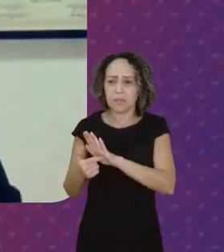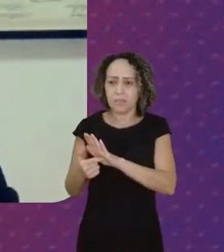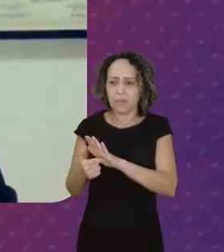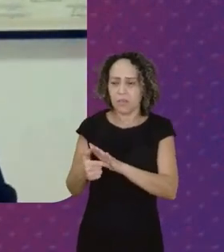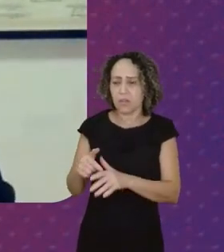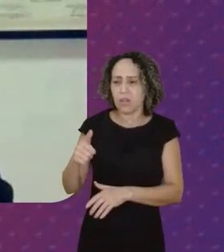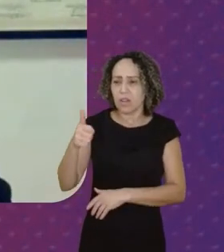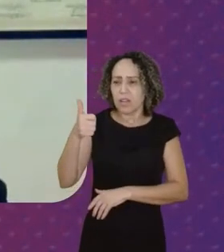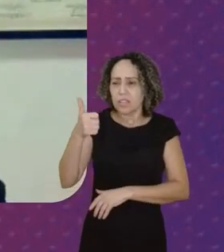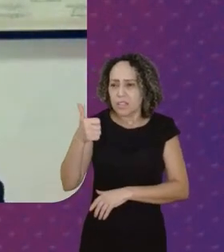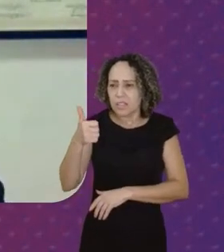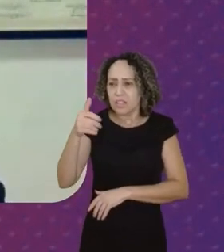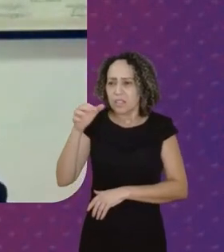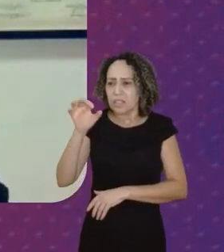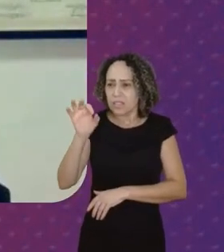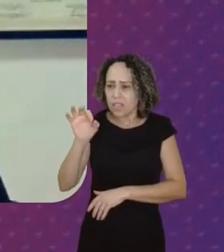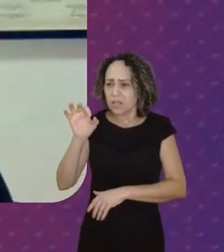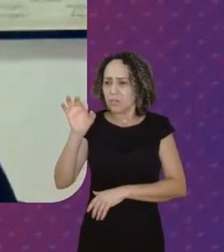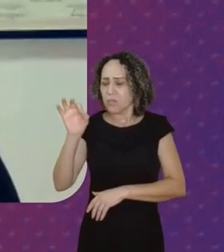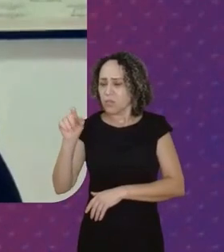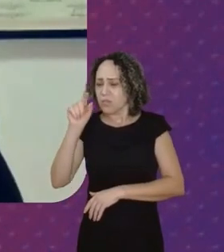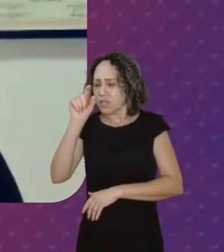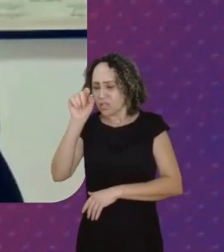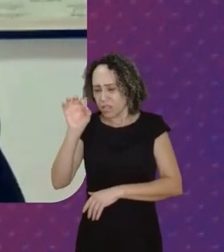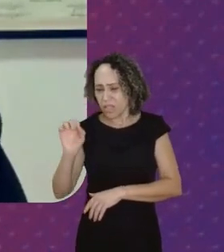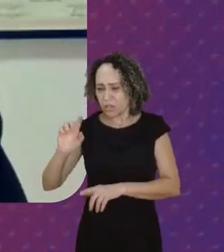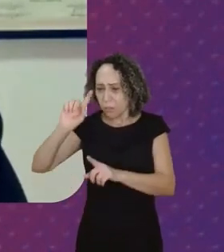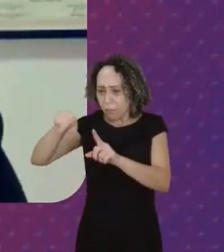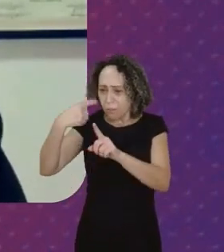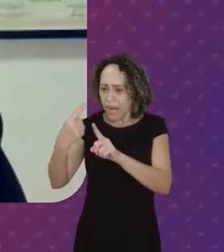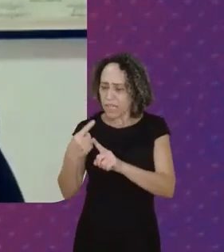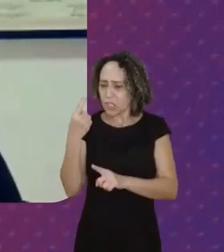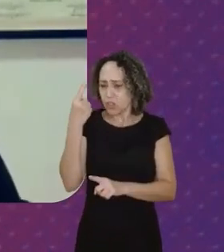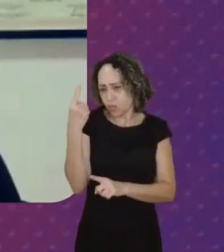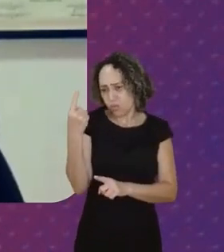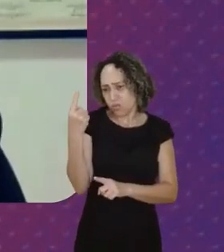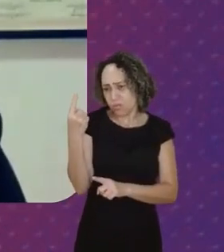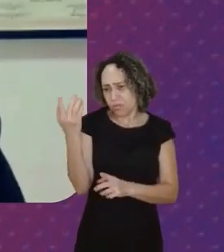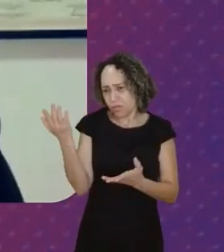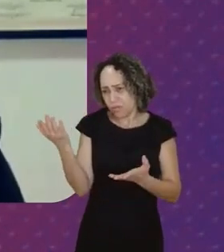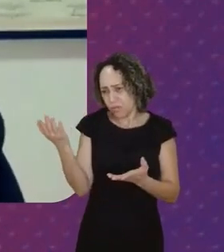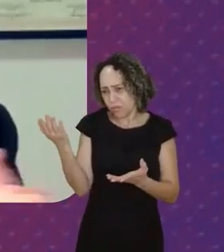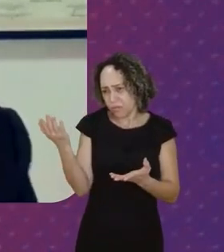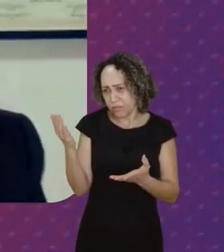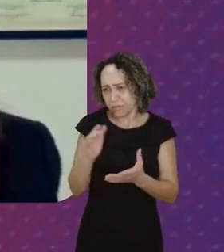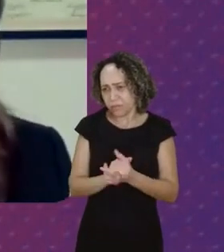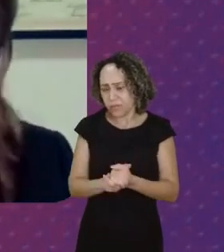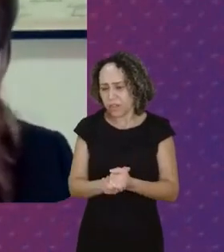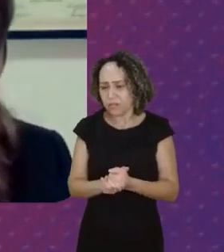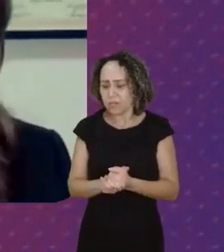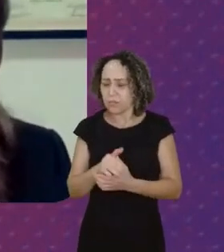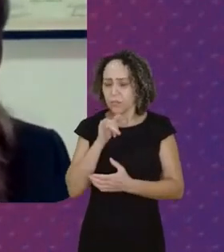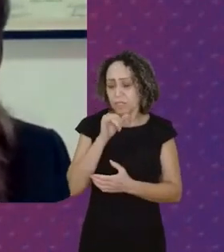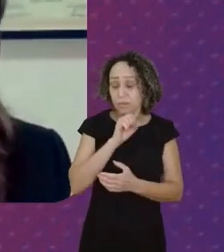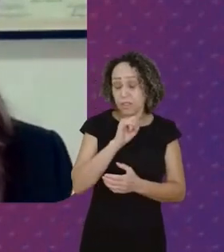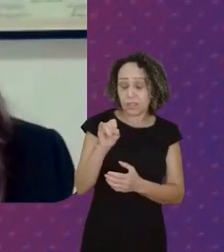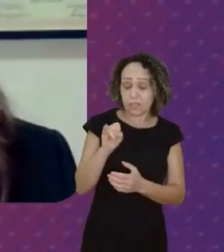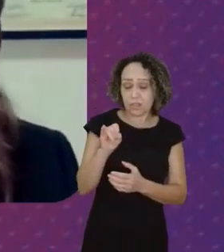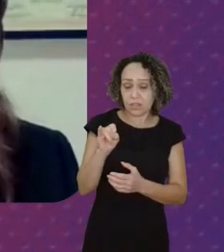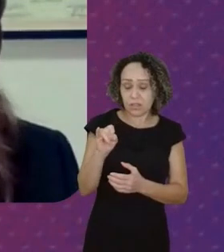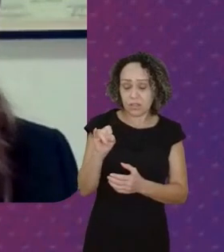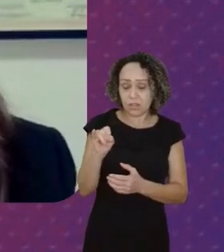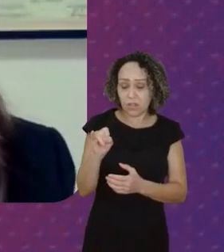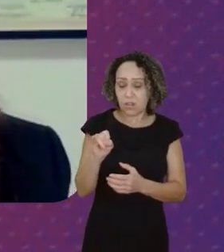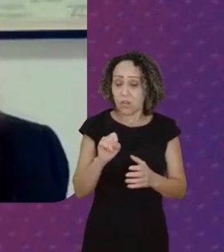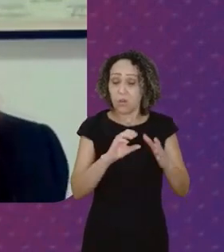com relação às cadeiras em disputa, né? Então, se fosse um partido A não estiver em federação, o